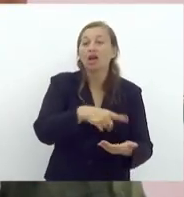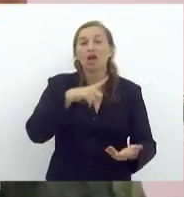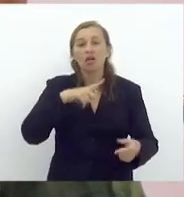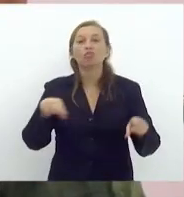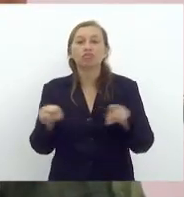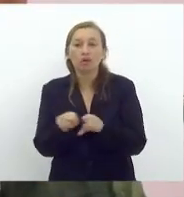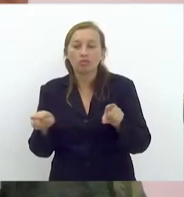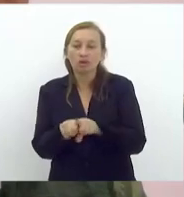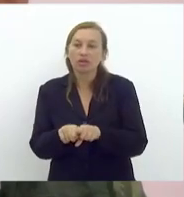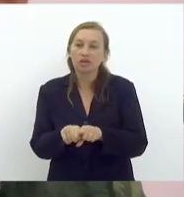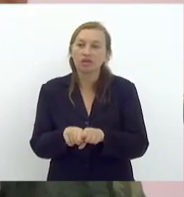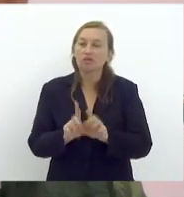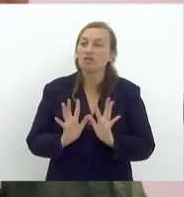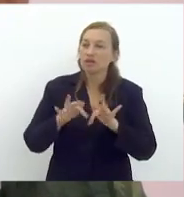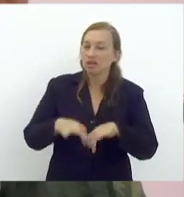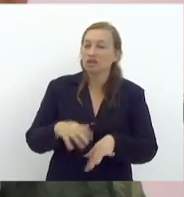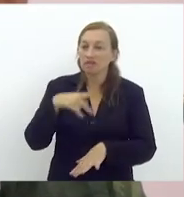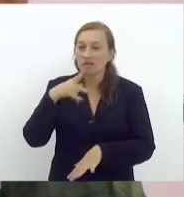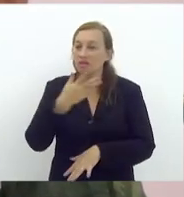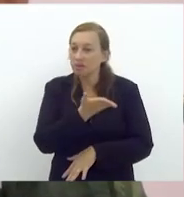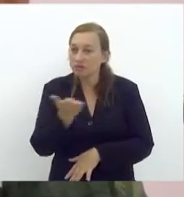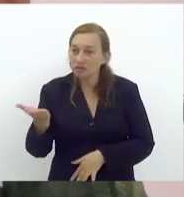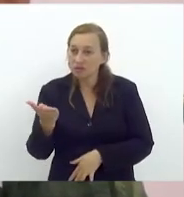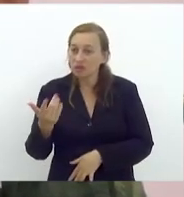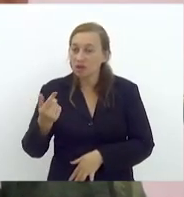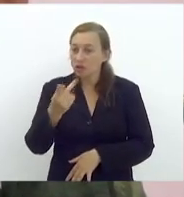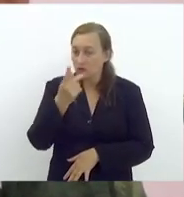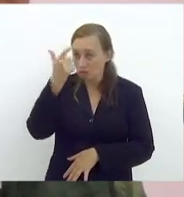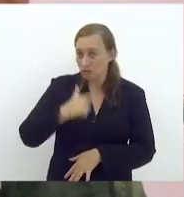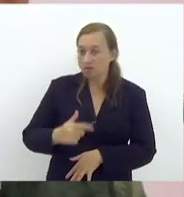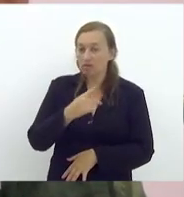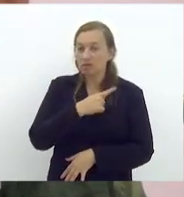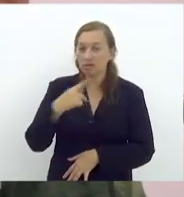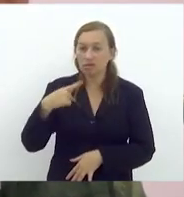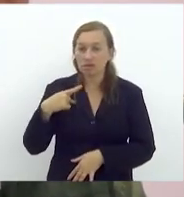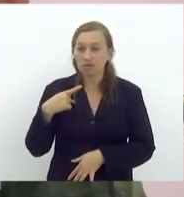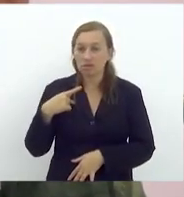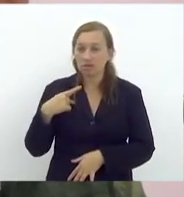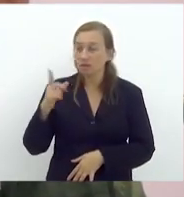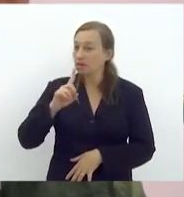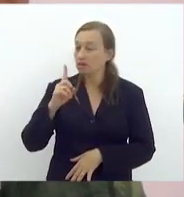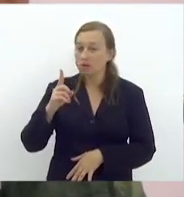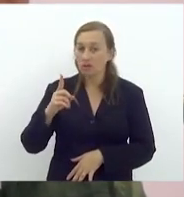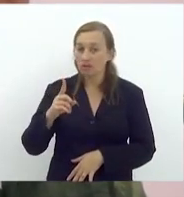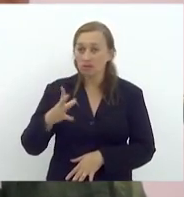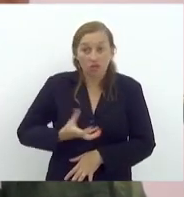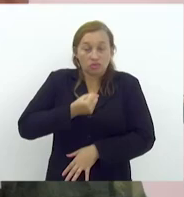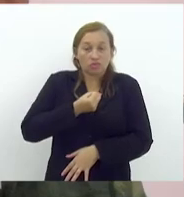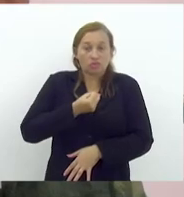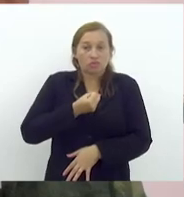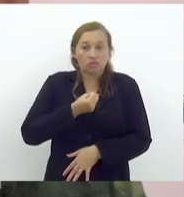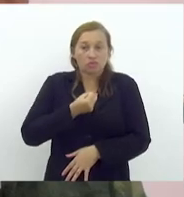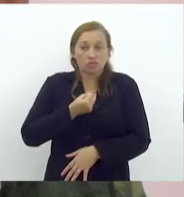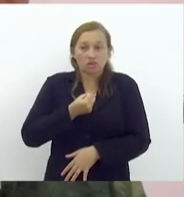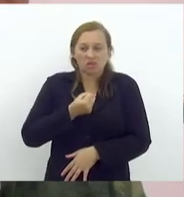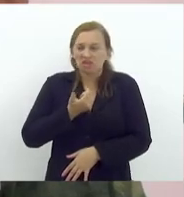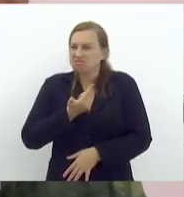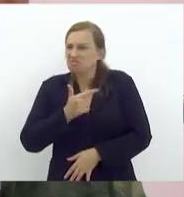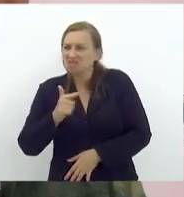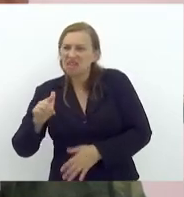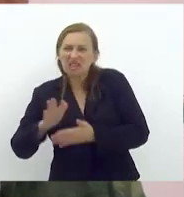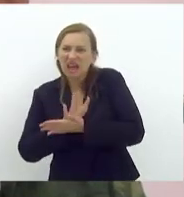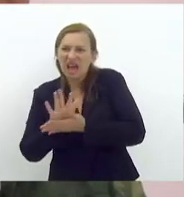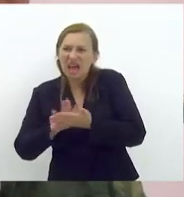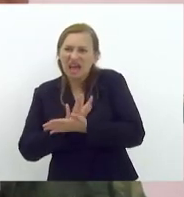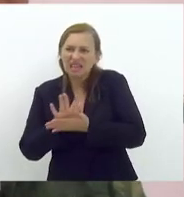também galera vou terminar aqui dizendo para vocês eu sou pastor também mas não se Assustam não tem nada a ver